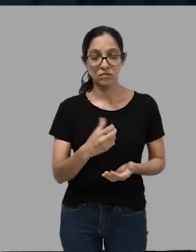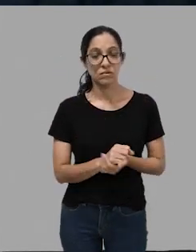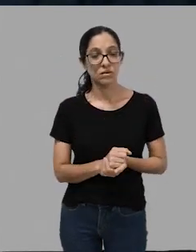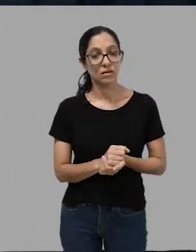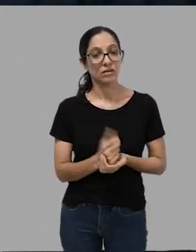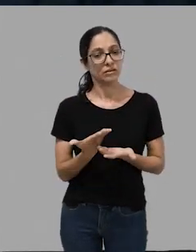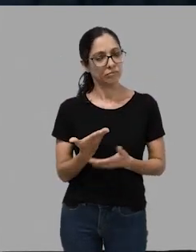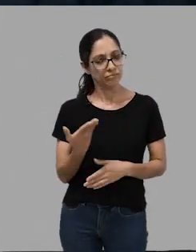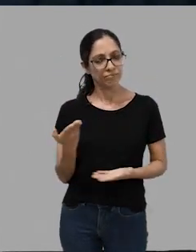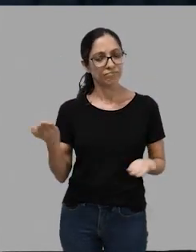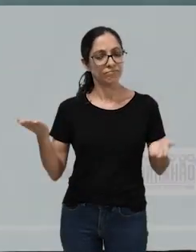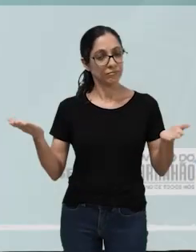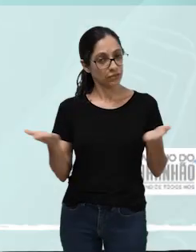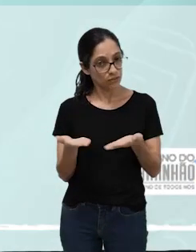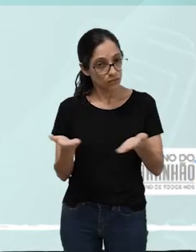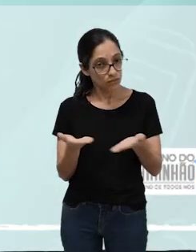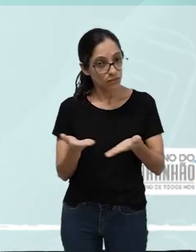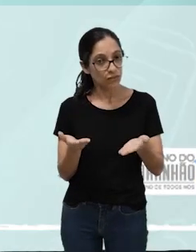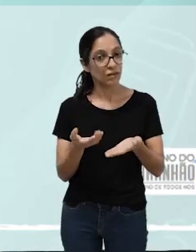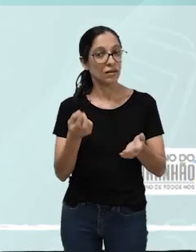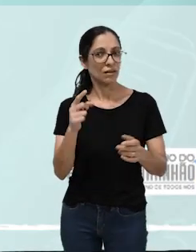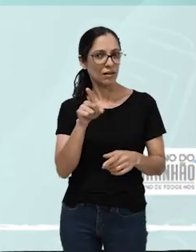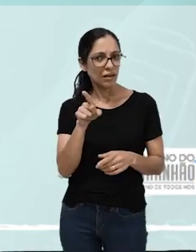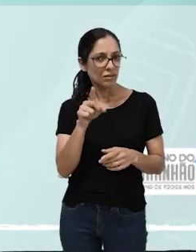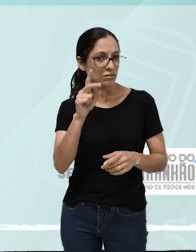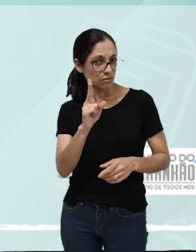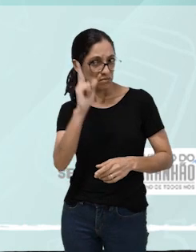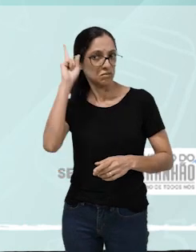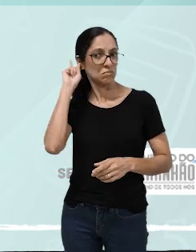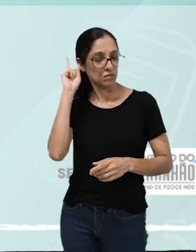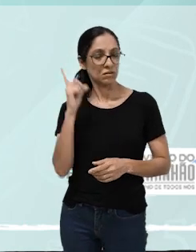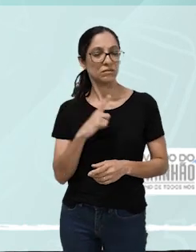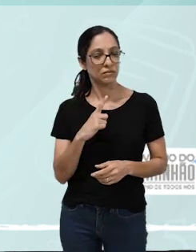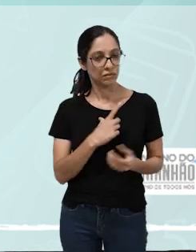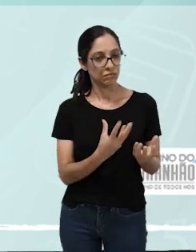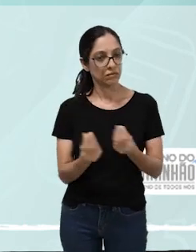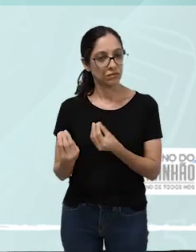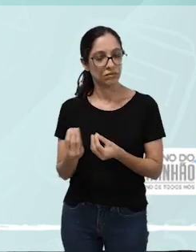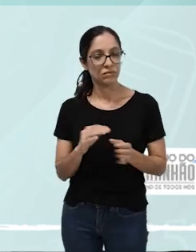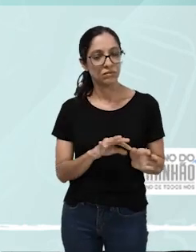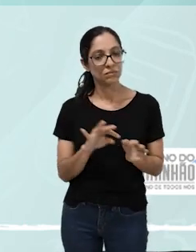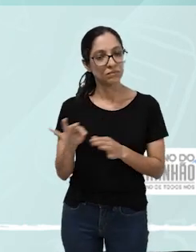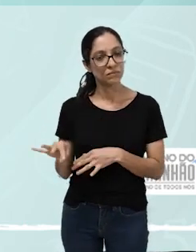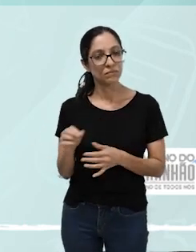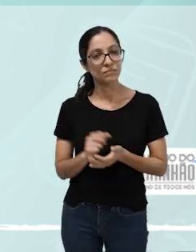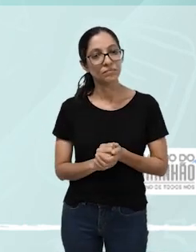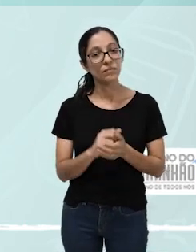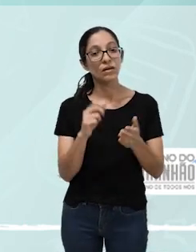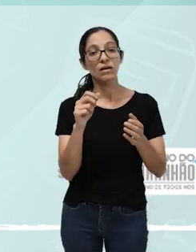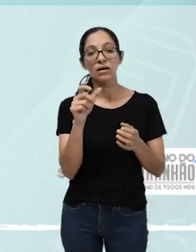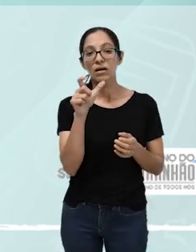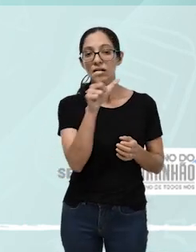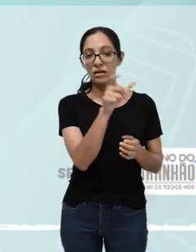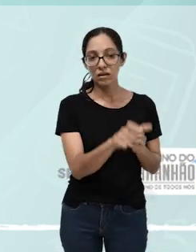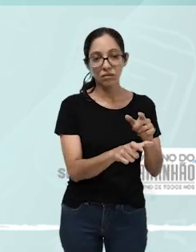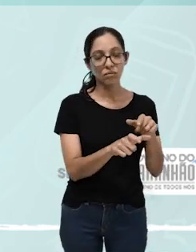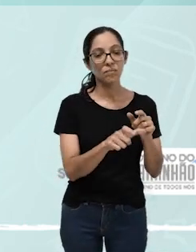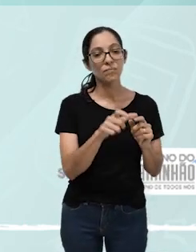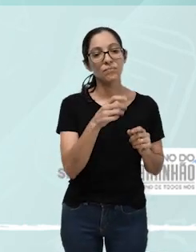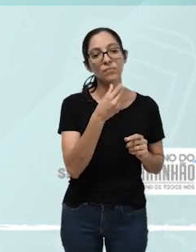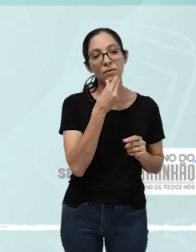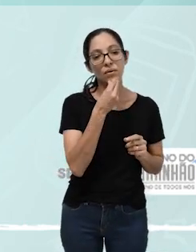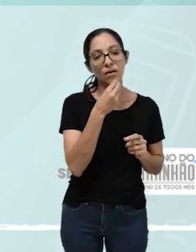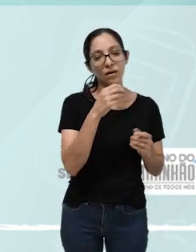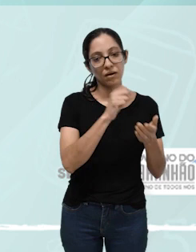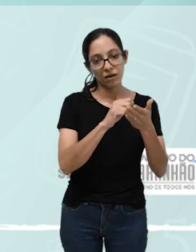presente nas questões de vestibular certo então Gente esse Poeta Mário de Andrade